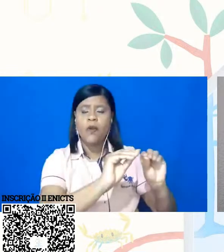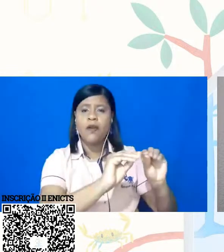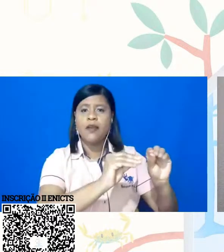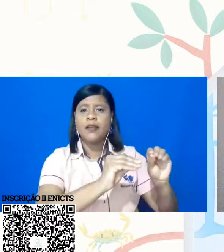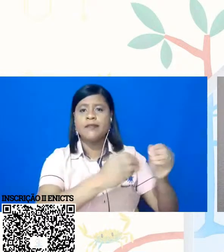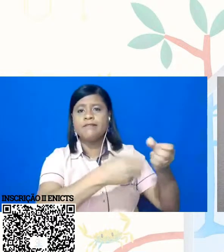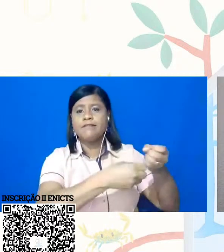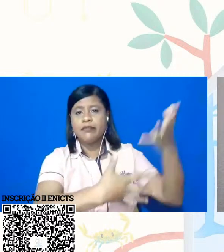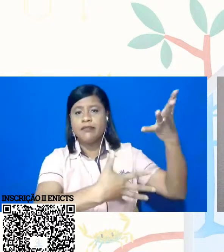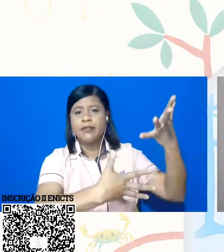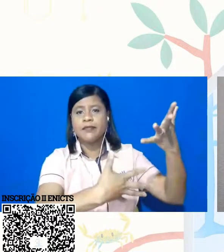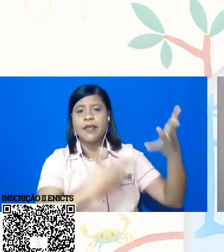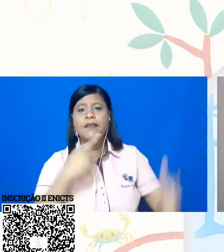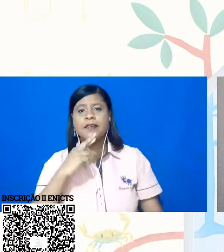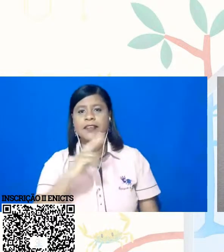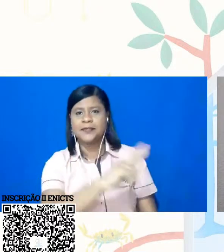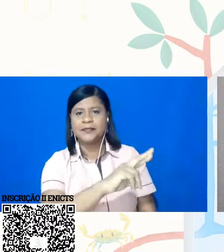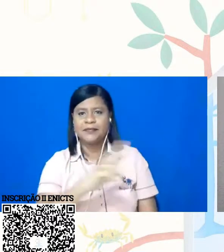E,